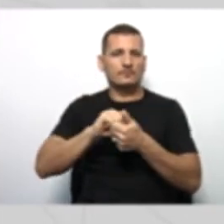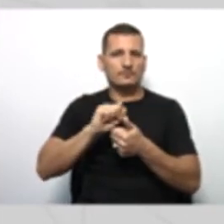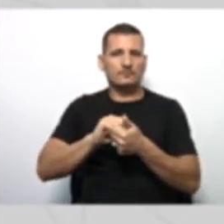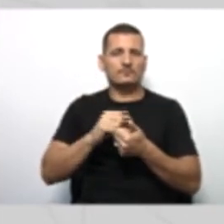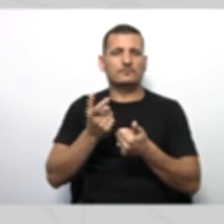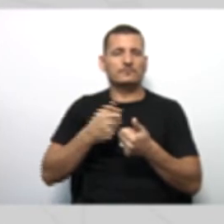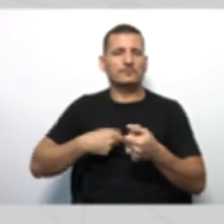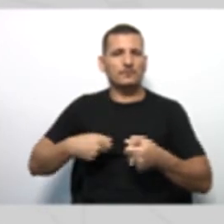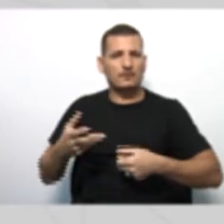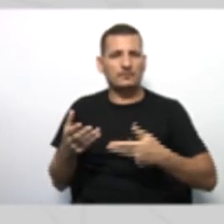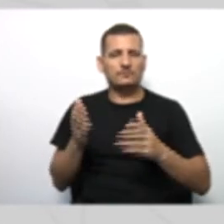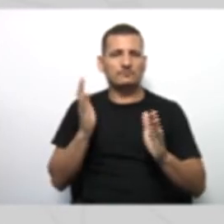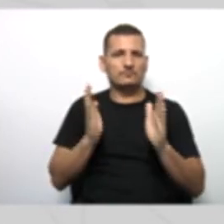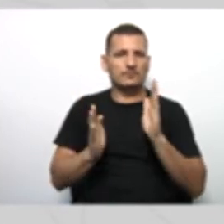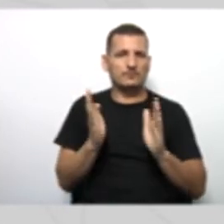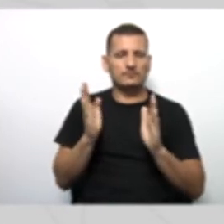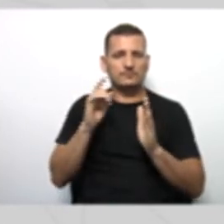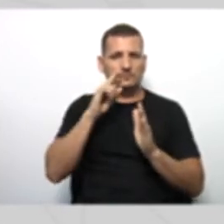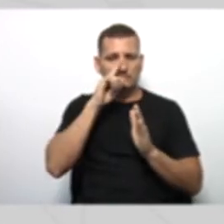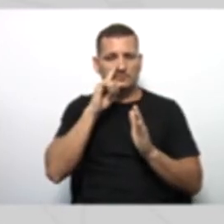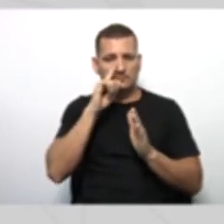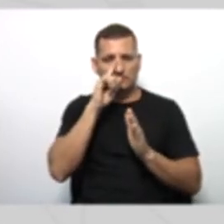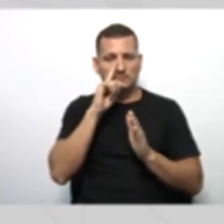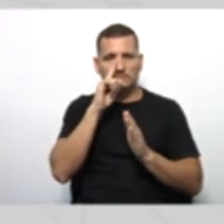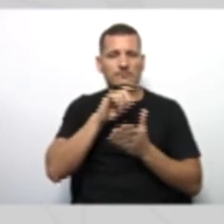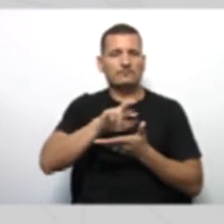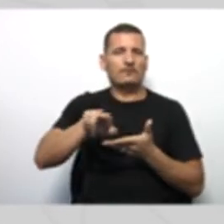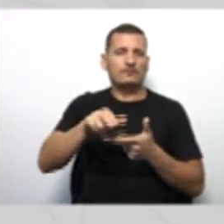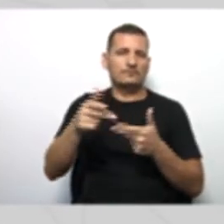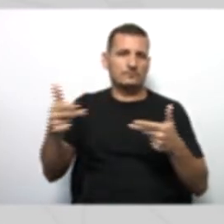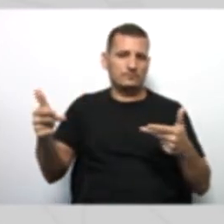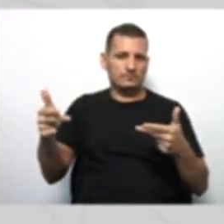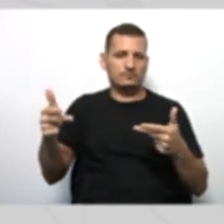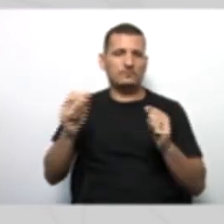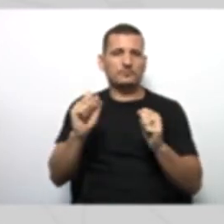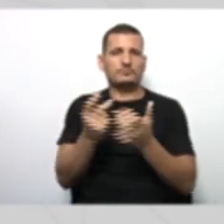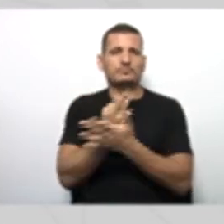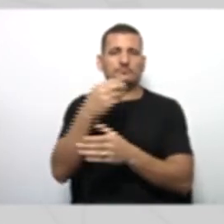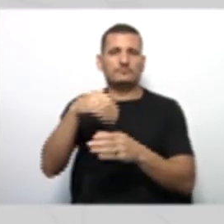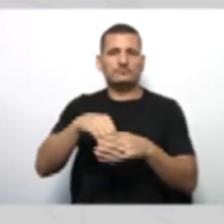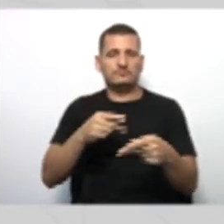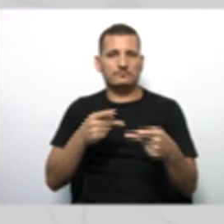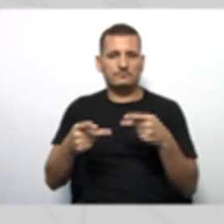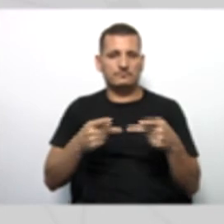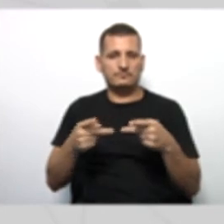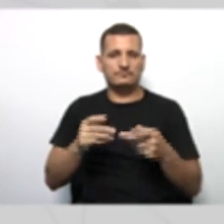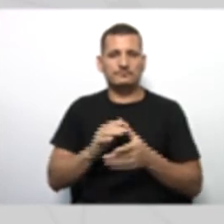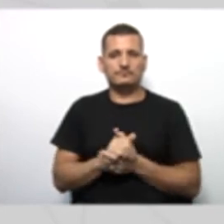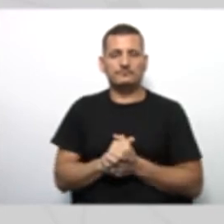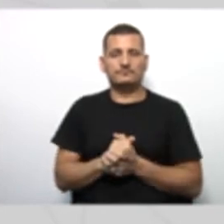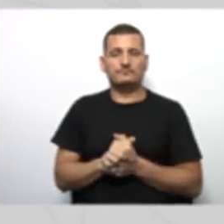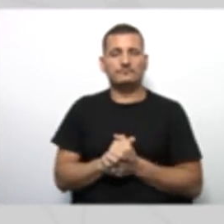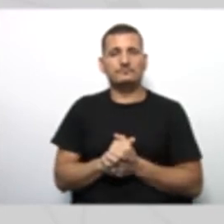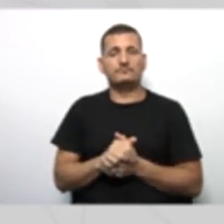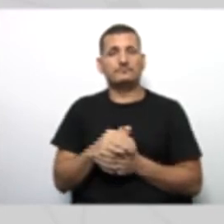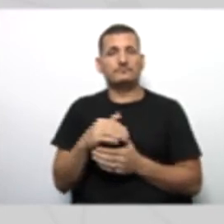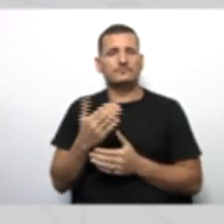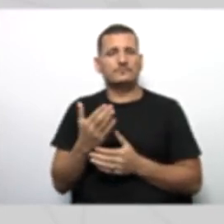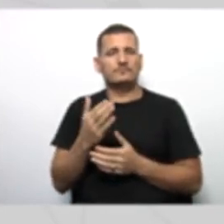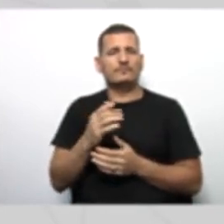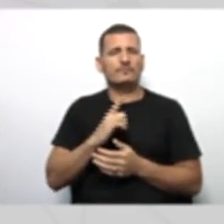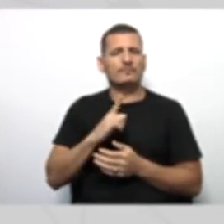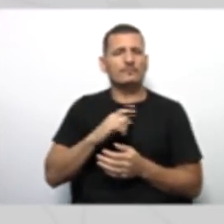respostas, essas respostas são as ações. Aí eu tenho que começar a agir. Certo? Para finalizar